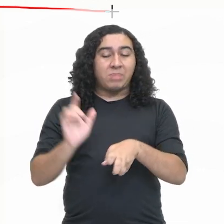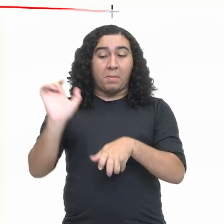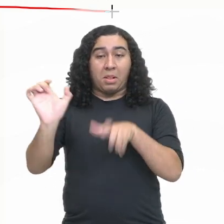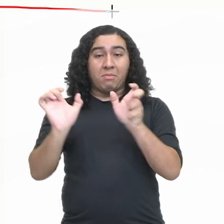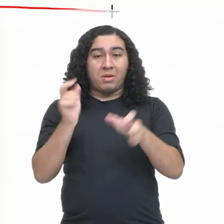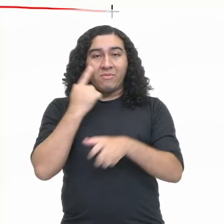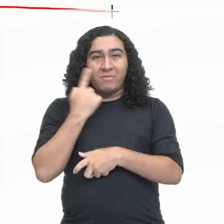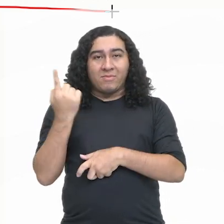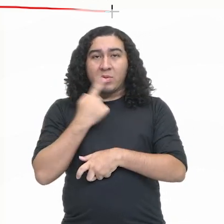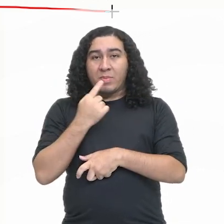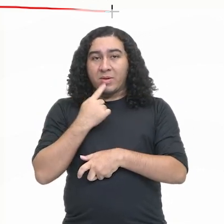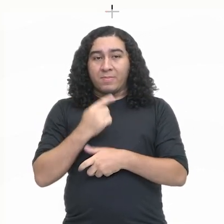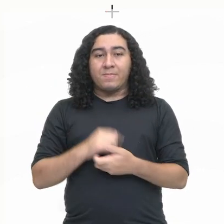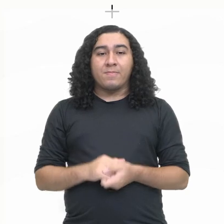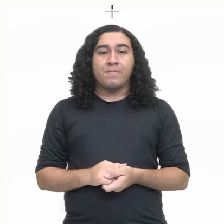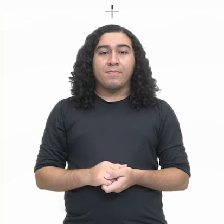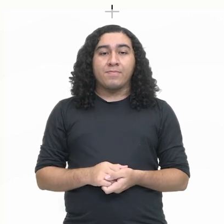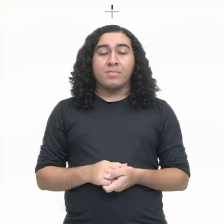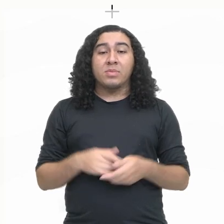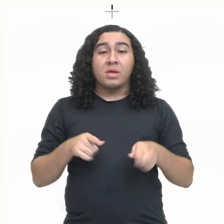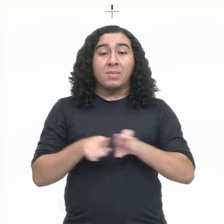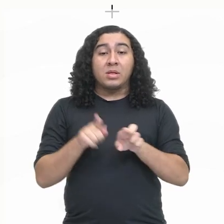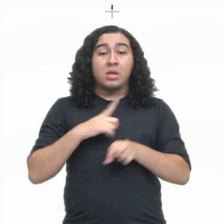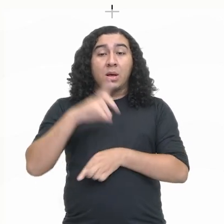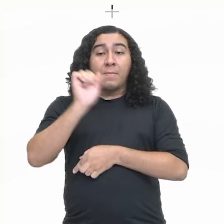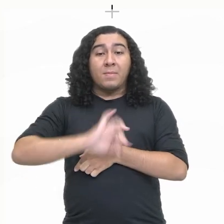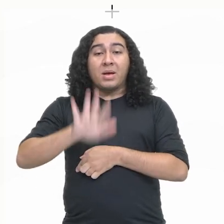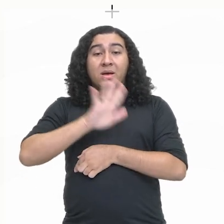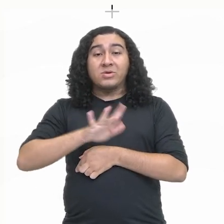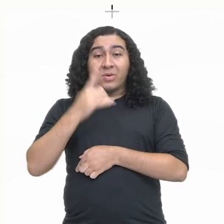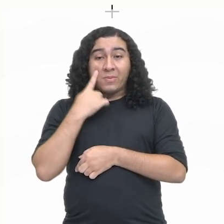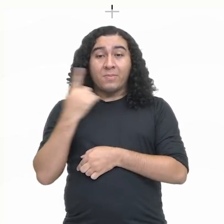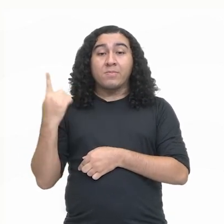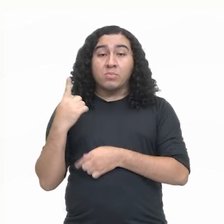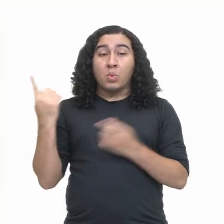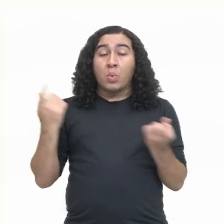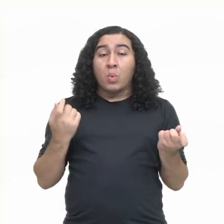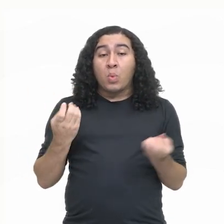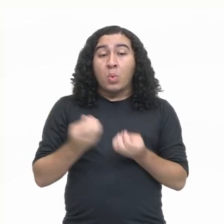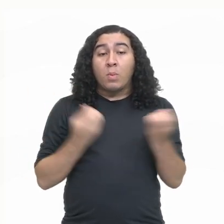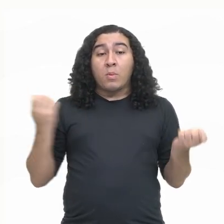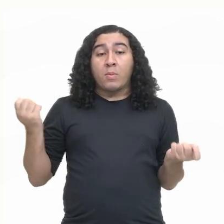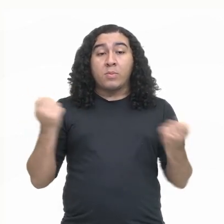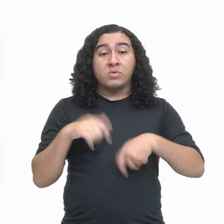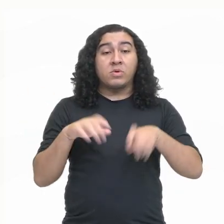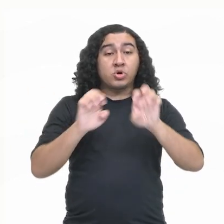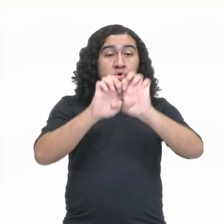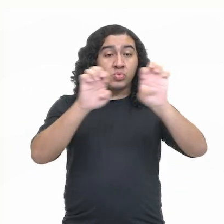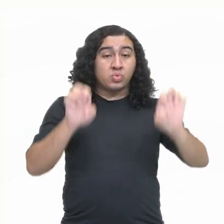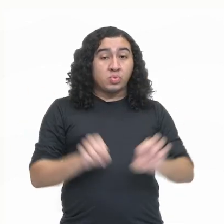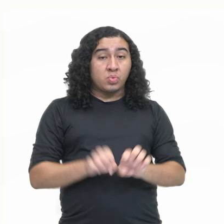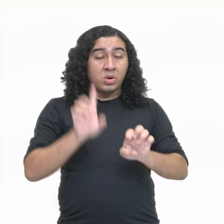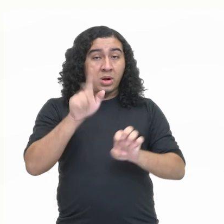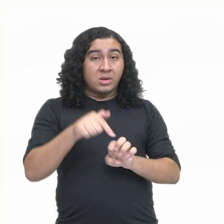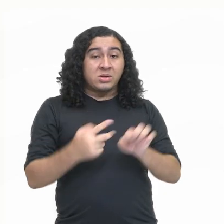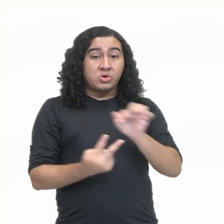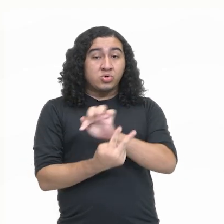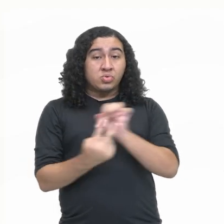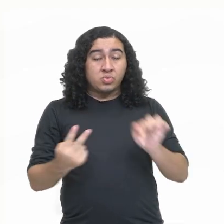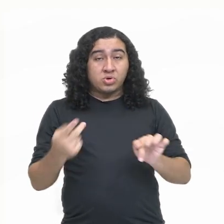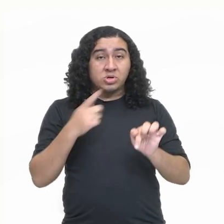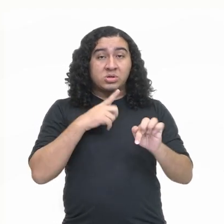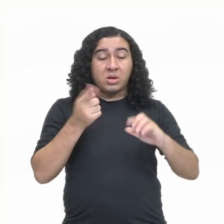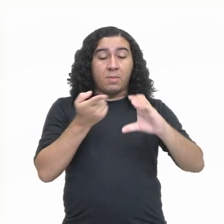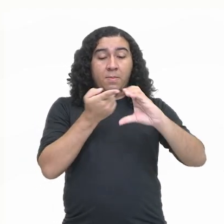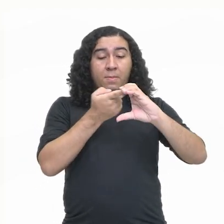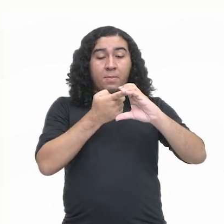nossa próxima cartela, nós temos essa imagem de como é que se configura essa estrutura da